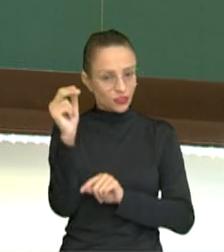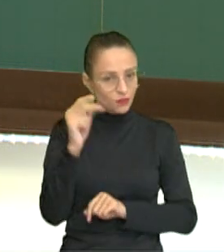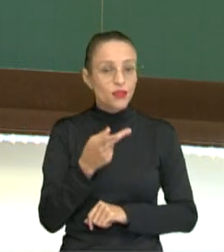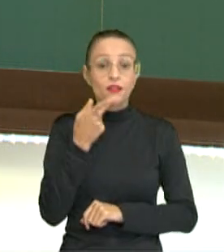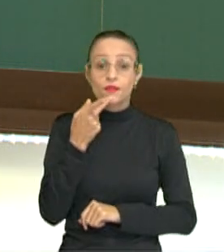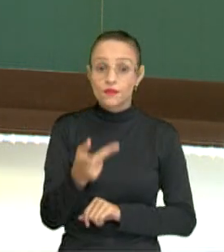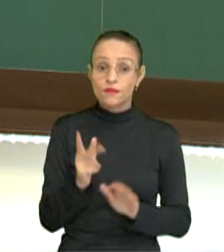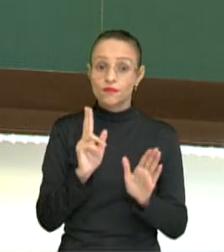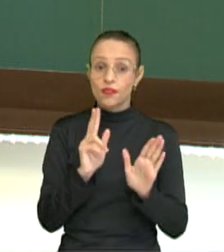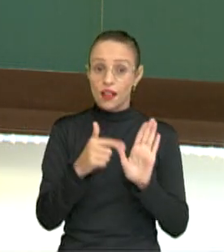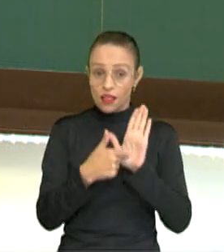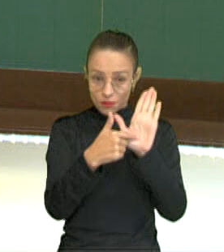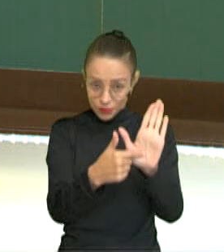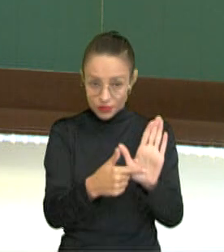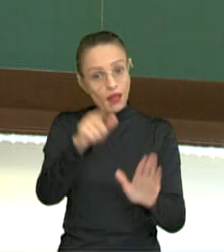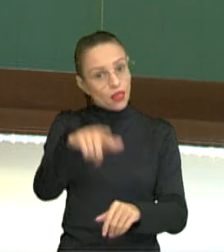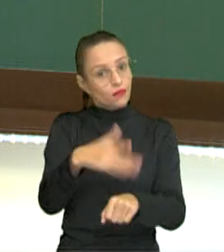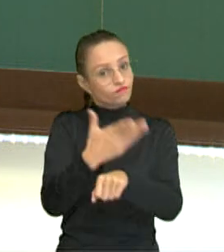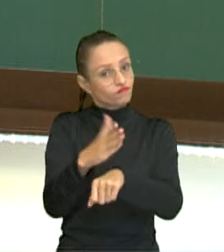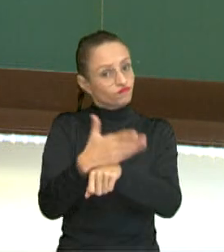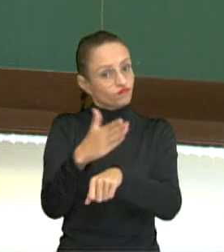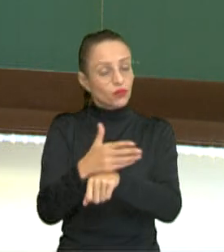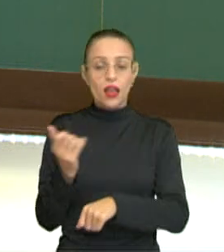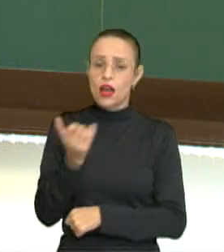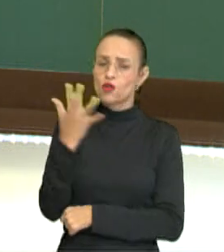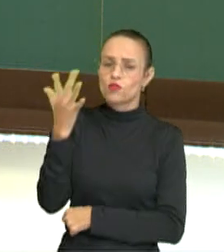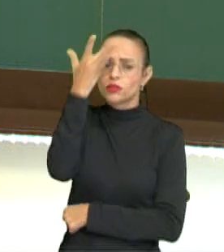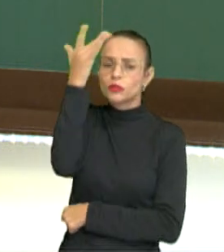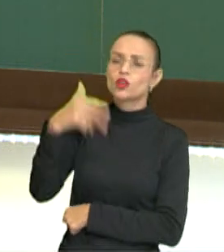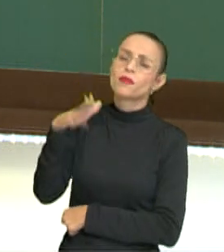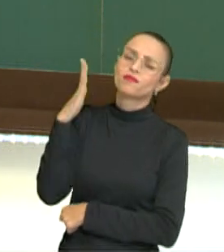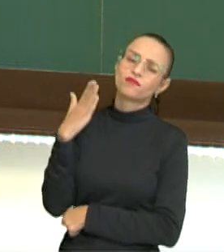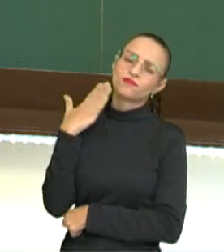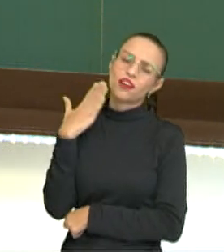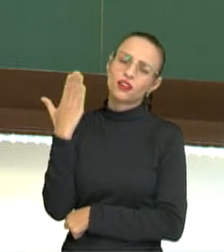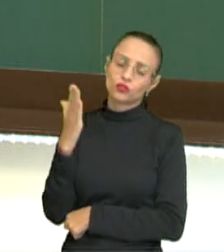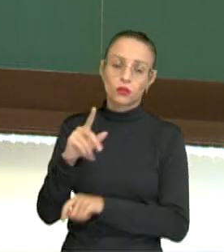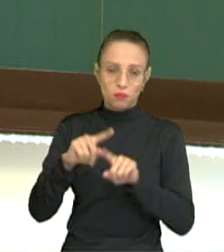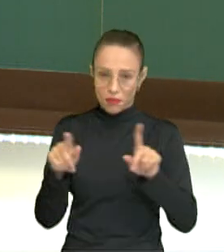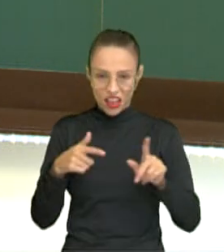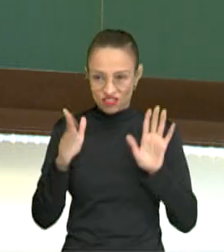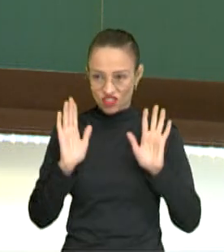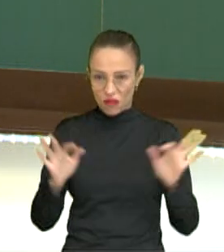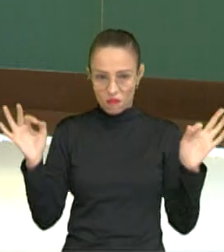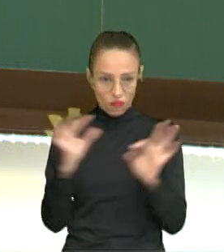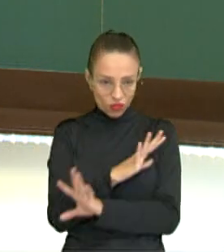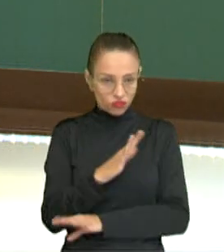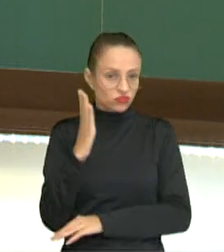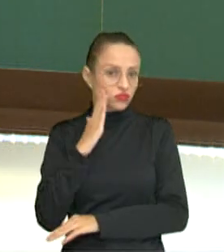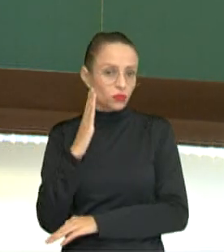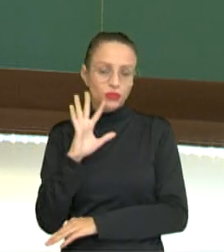em público é treino. Algumas pessoas têm facilidade, mas ninguém nasce sabendo.